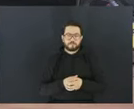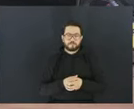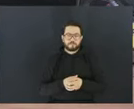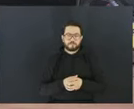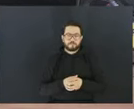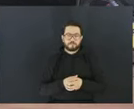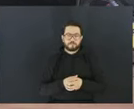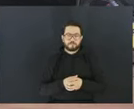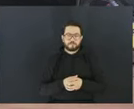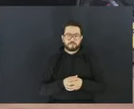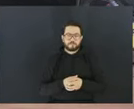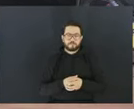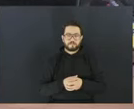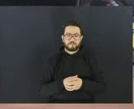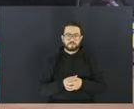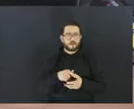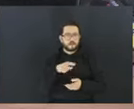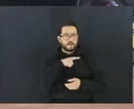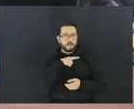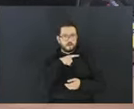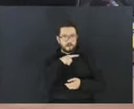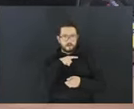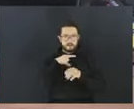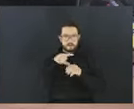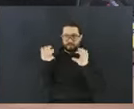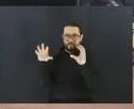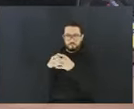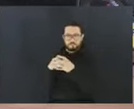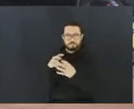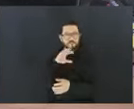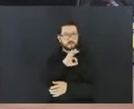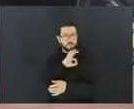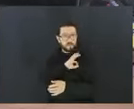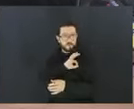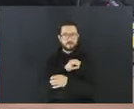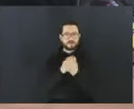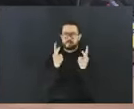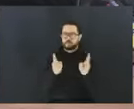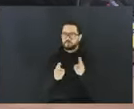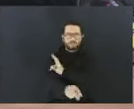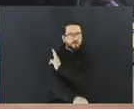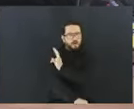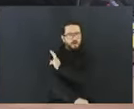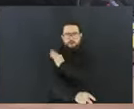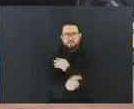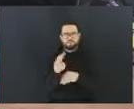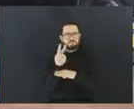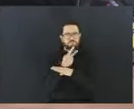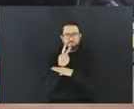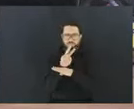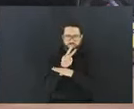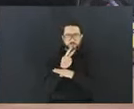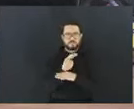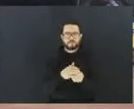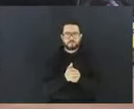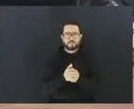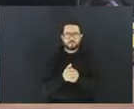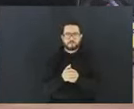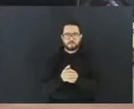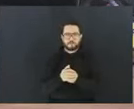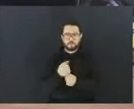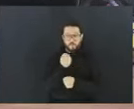Militar preconizava e preconiza para aplicação de efetivo. Então, hoje, considerando o efetivo que temos, é muito mais inteligente para